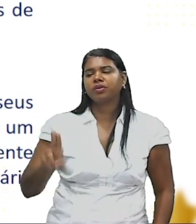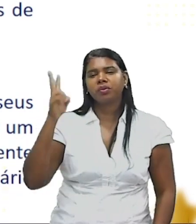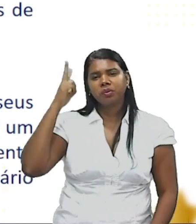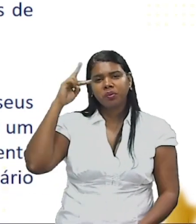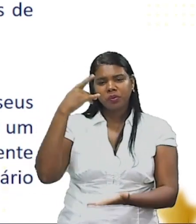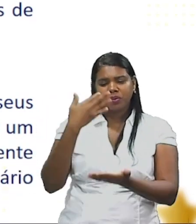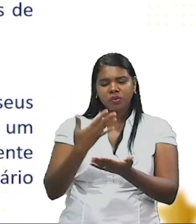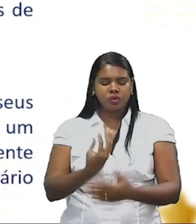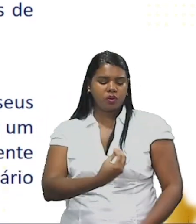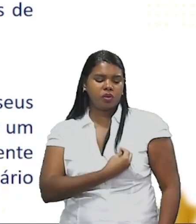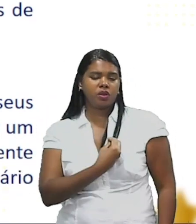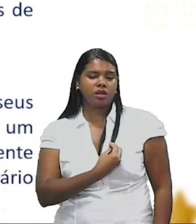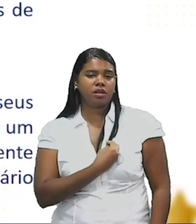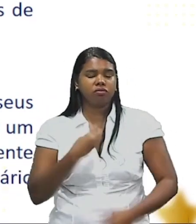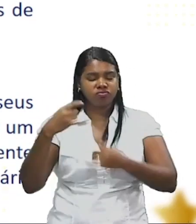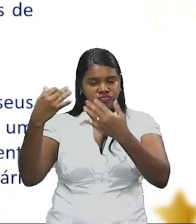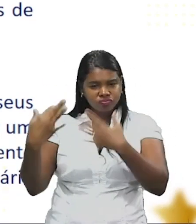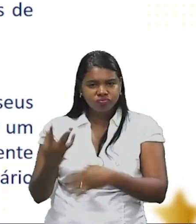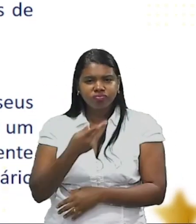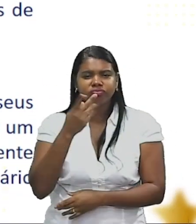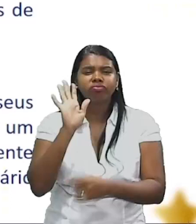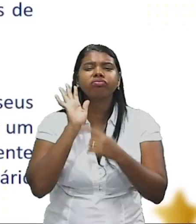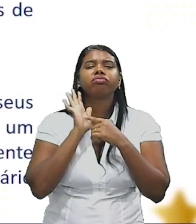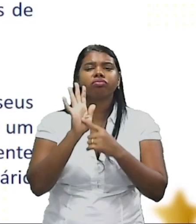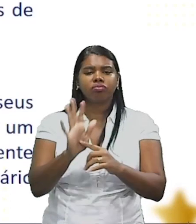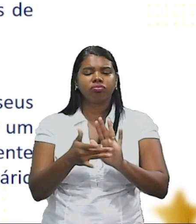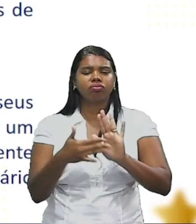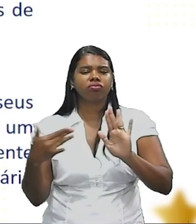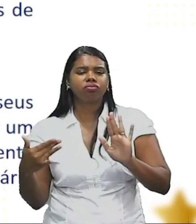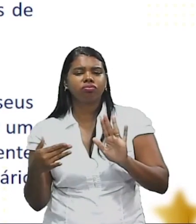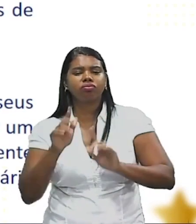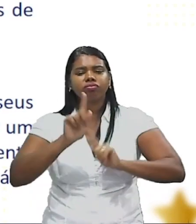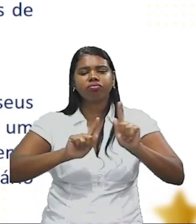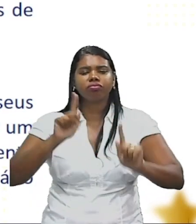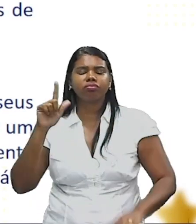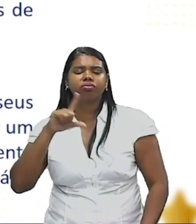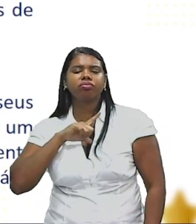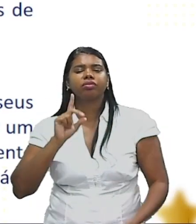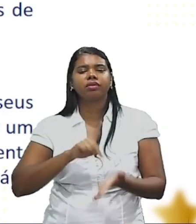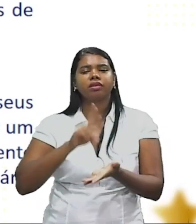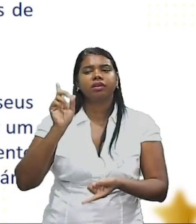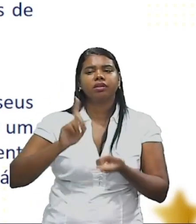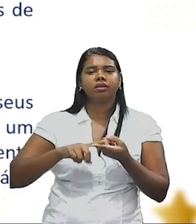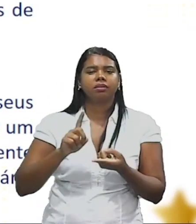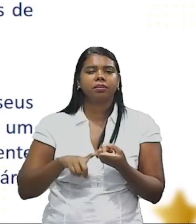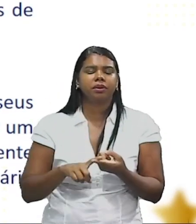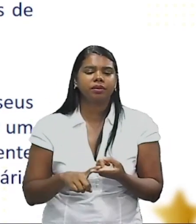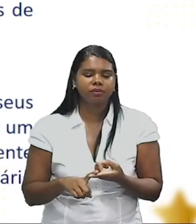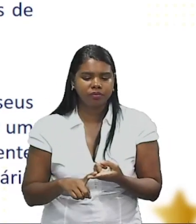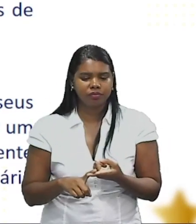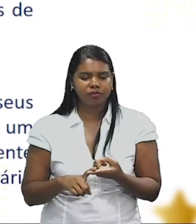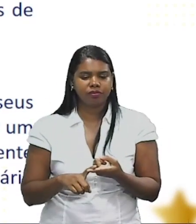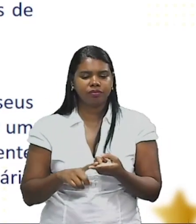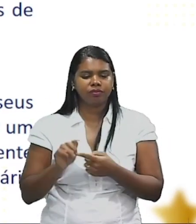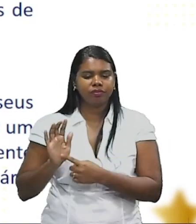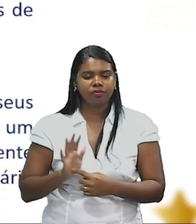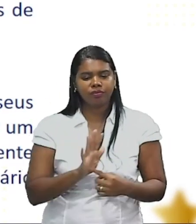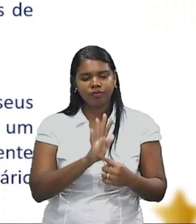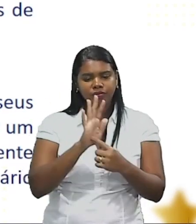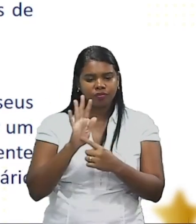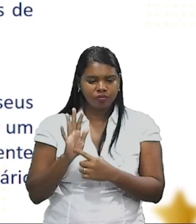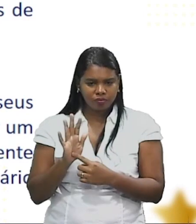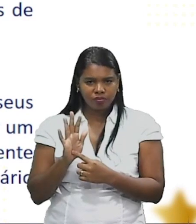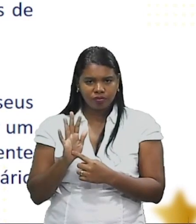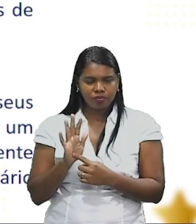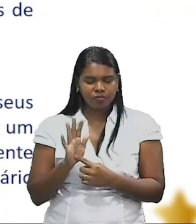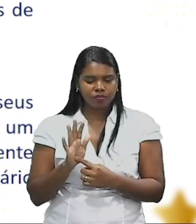vida delas, né, para contar e mostrar, né, que ela tem credibilidade no mercado, ela tem uma